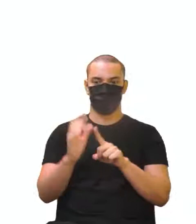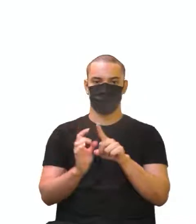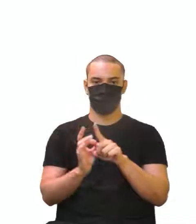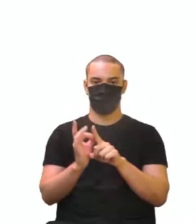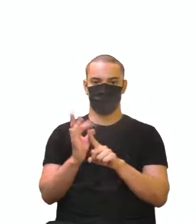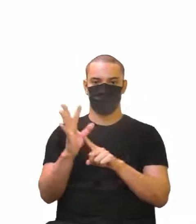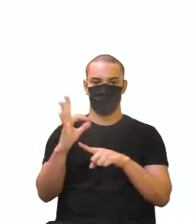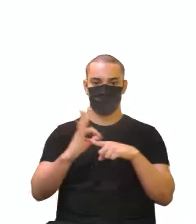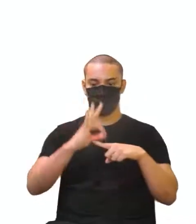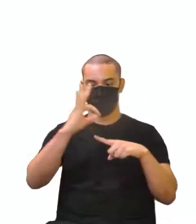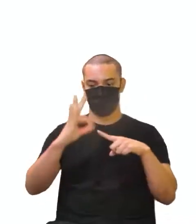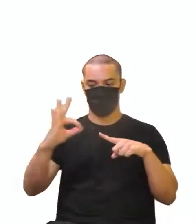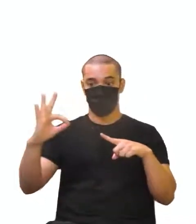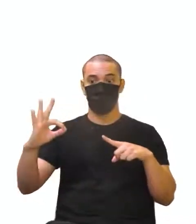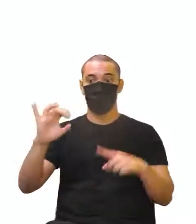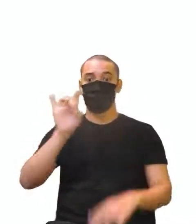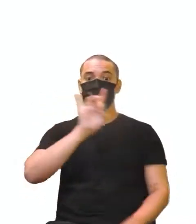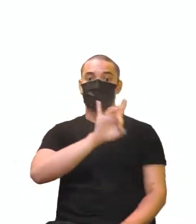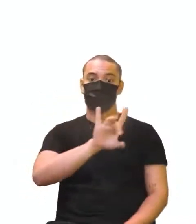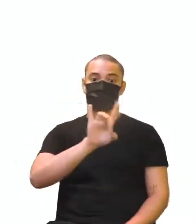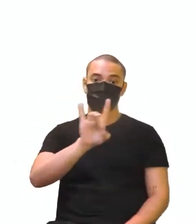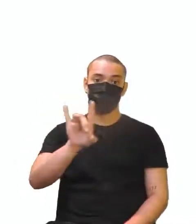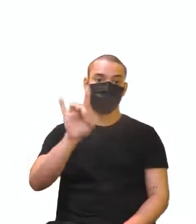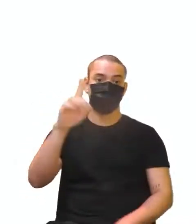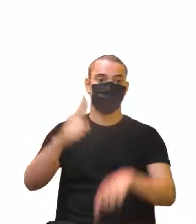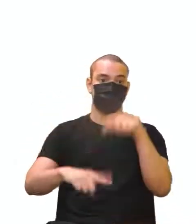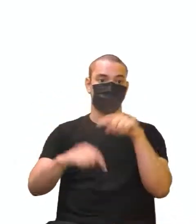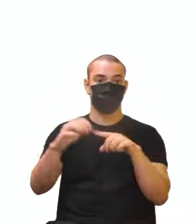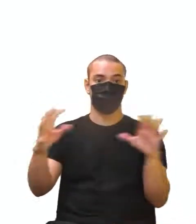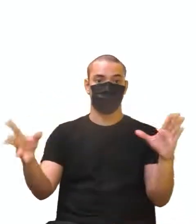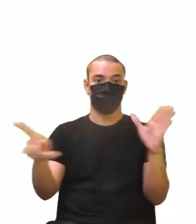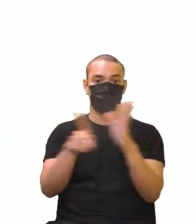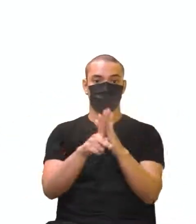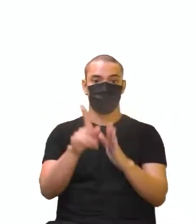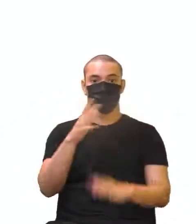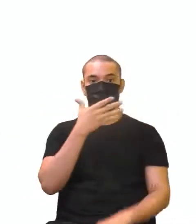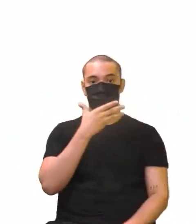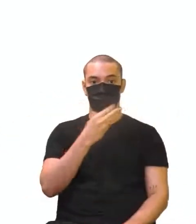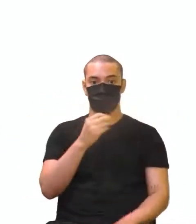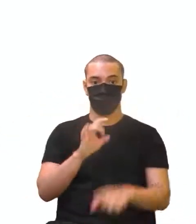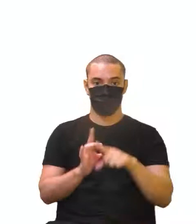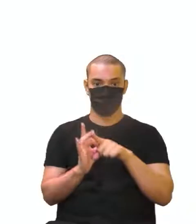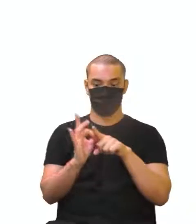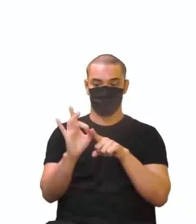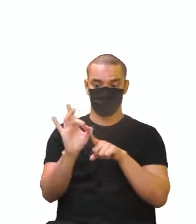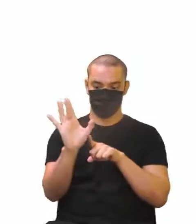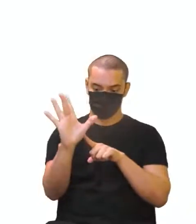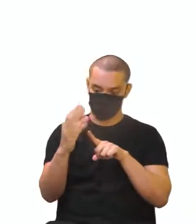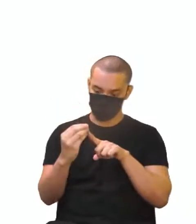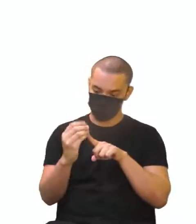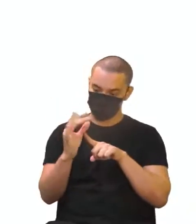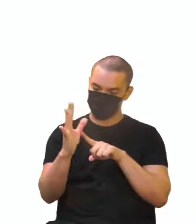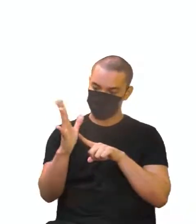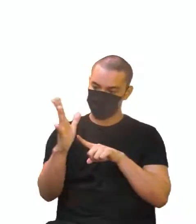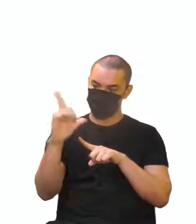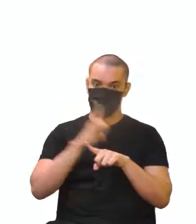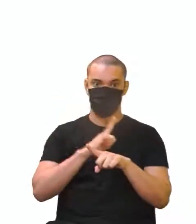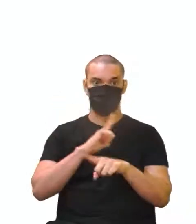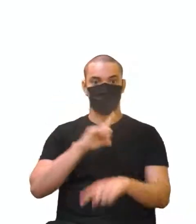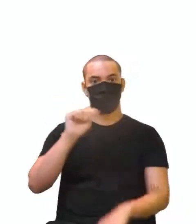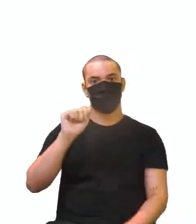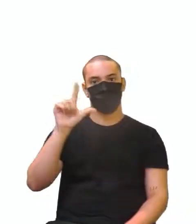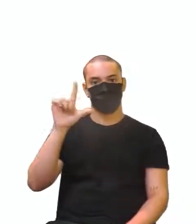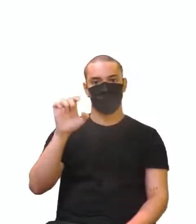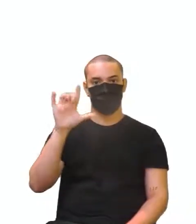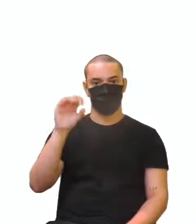espermatozoides, cada um desses espermatozoides vai ter um alelo. Então, num espermatozoide, você